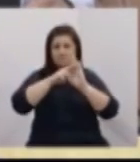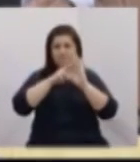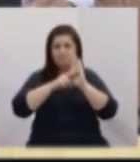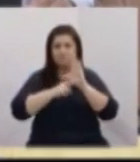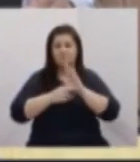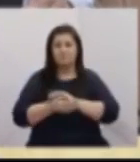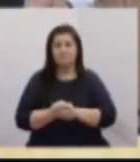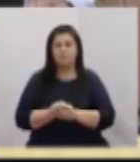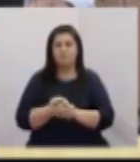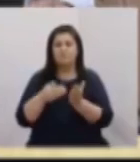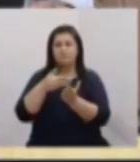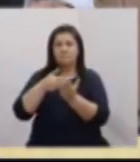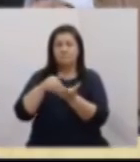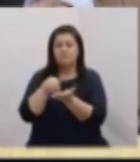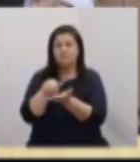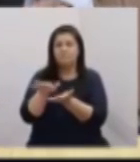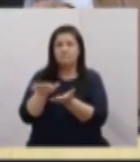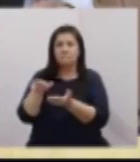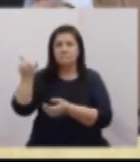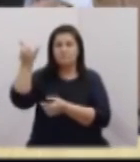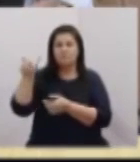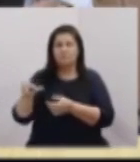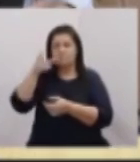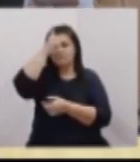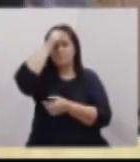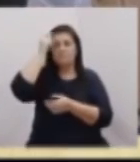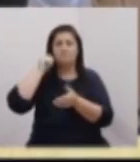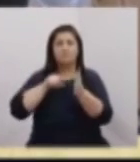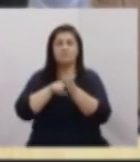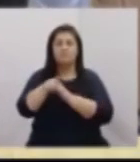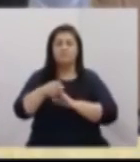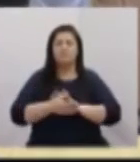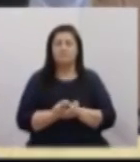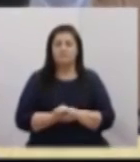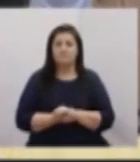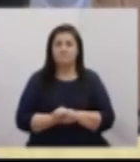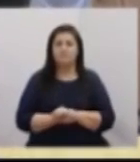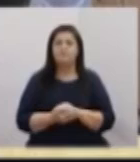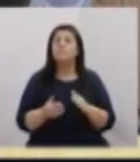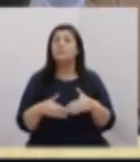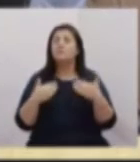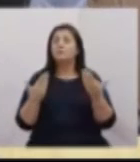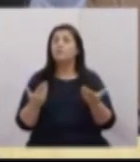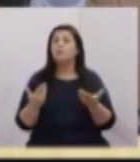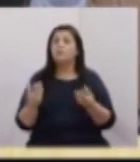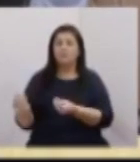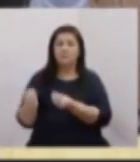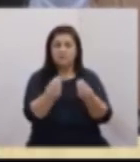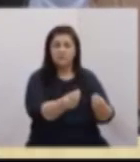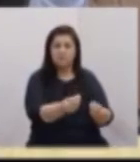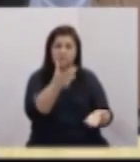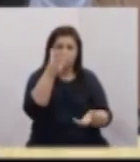regimentais, ser encaminhado ao senhor prefeito municipal de Jacareí o seguinte pedido de informações: qual a previsão para a entrega das